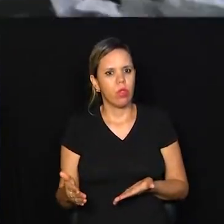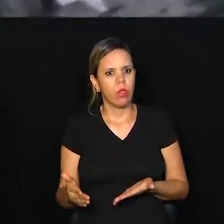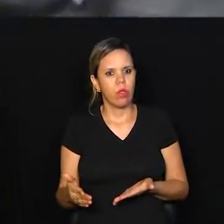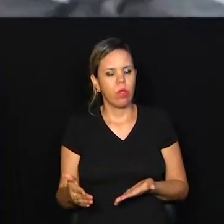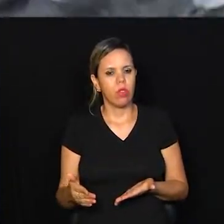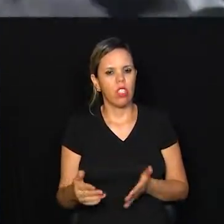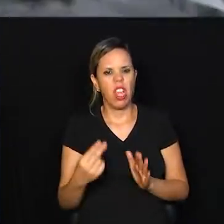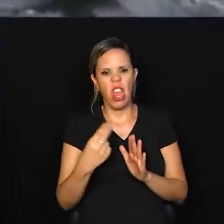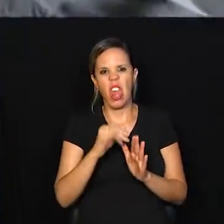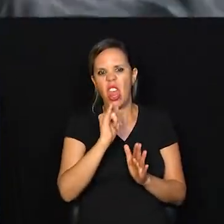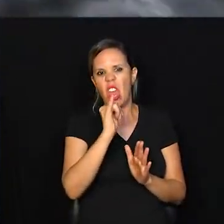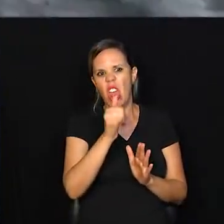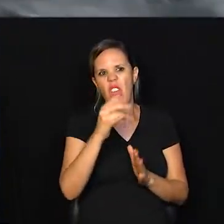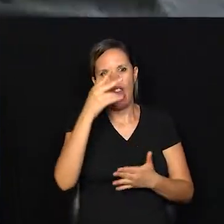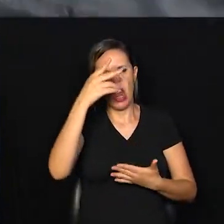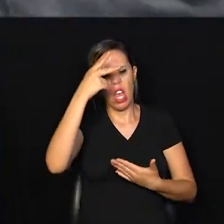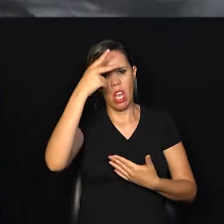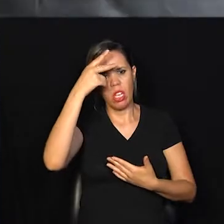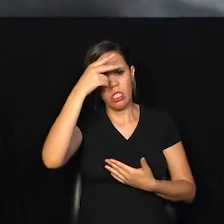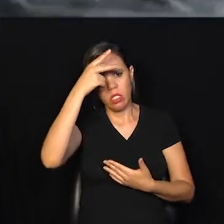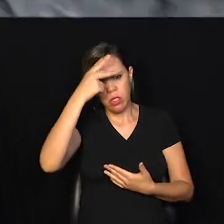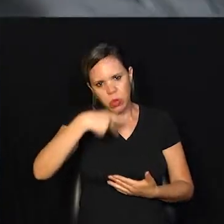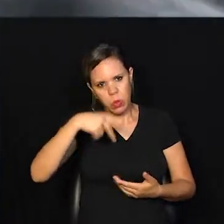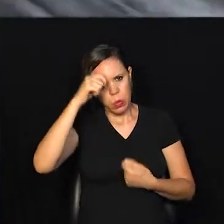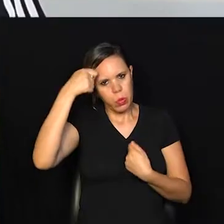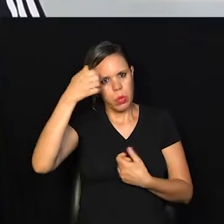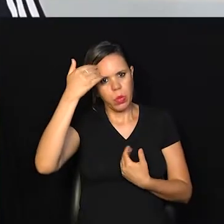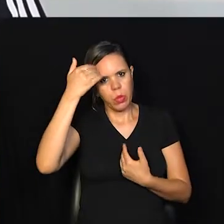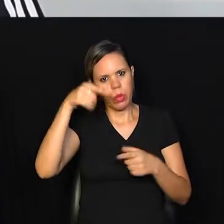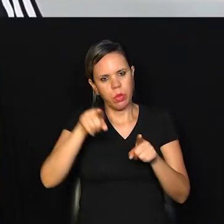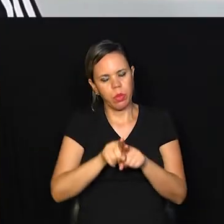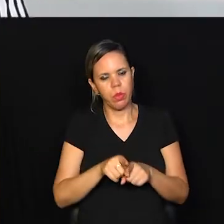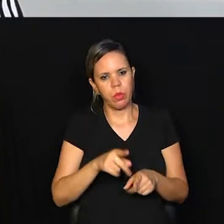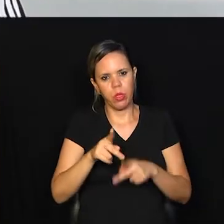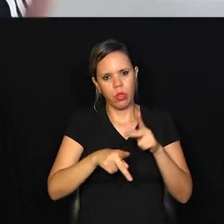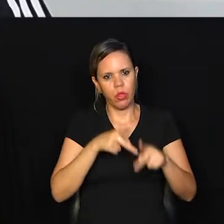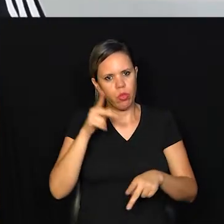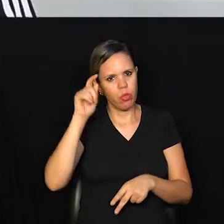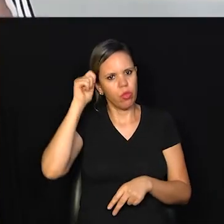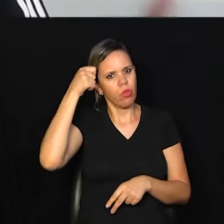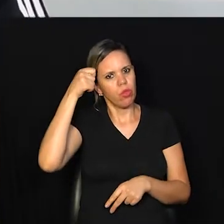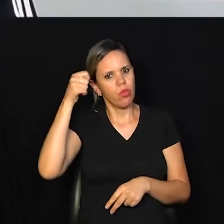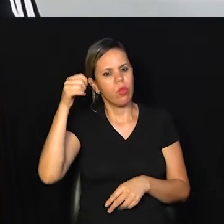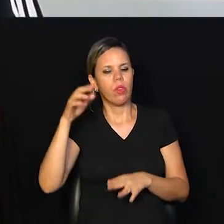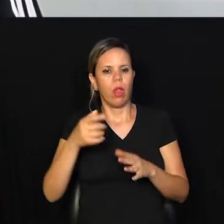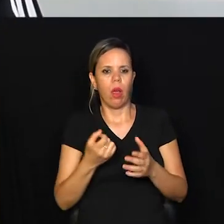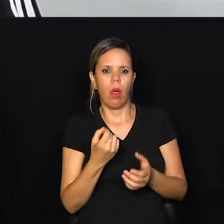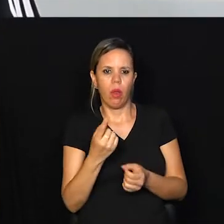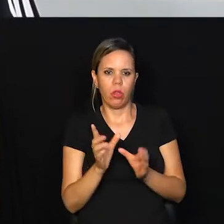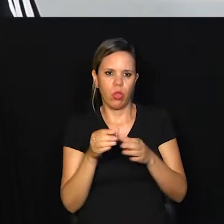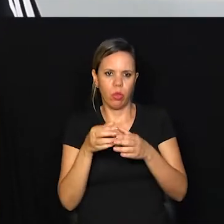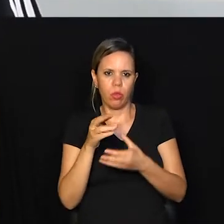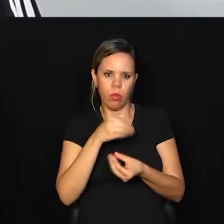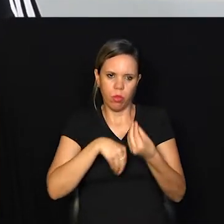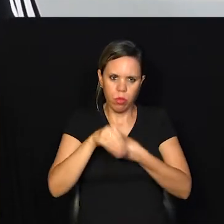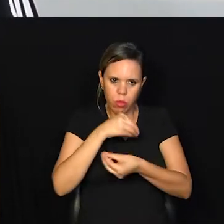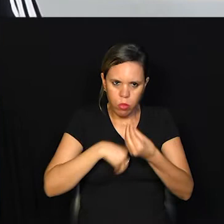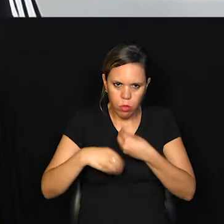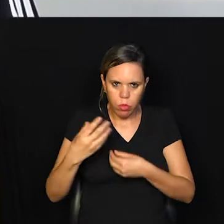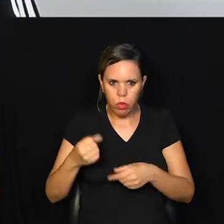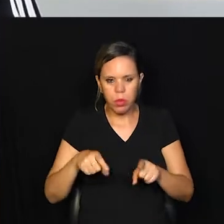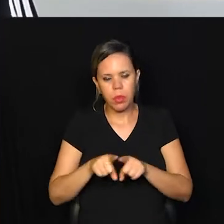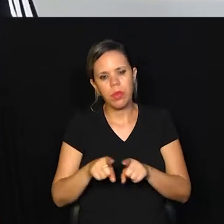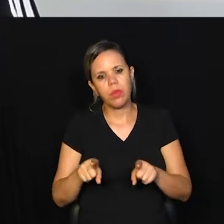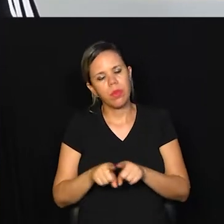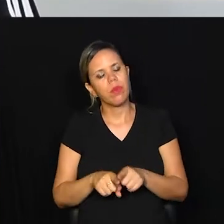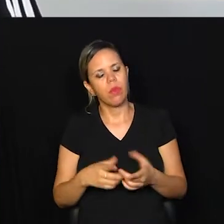apelidados de macacos, porque grande parte, né, eram afro-brasileiros, mas também tinham brancos, mas era um grupo diverso, né,